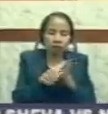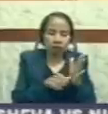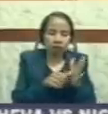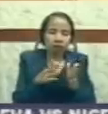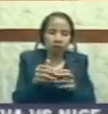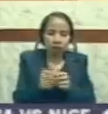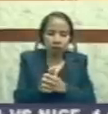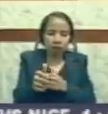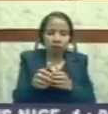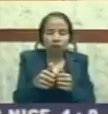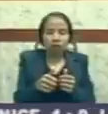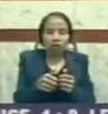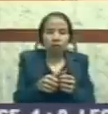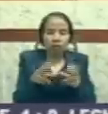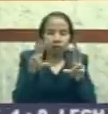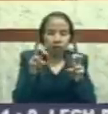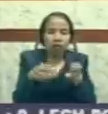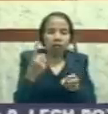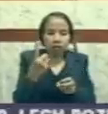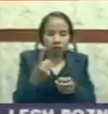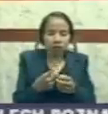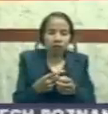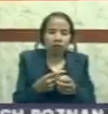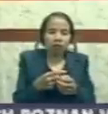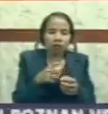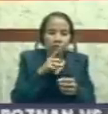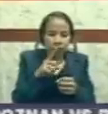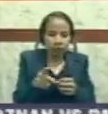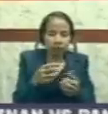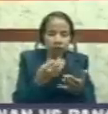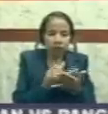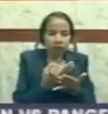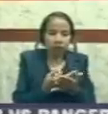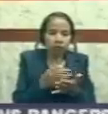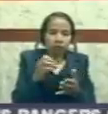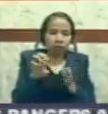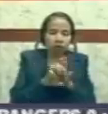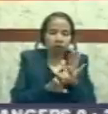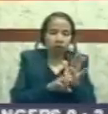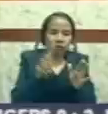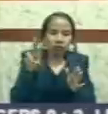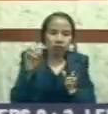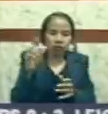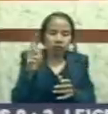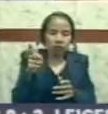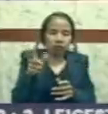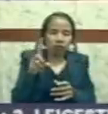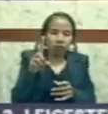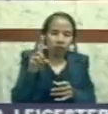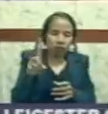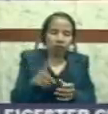redação. Artigo 5º, título mantém. É aprovado o Orçamento Geral do Estado para 2021, constante das